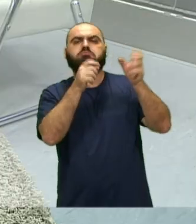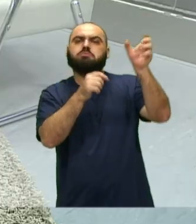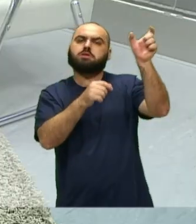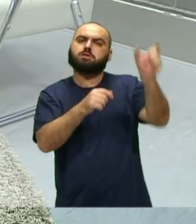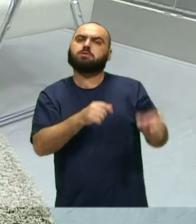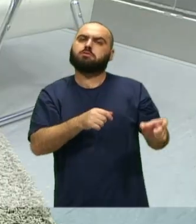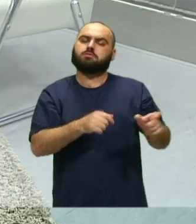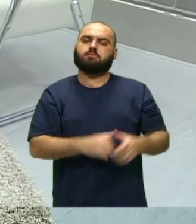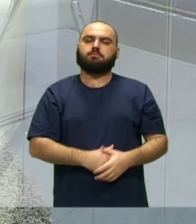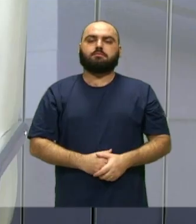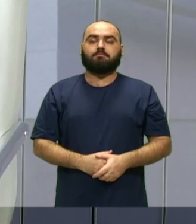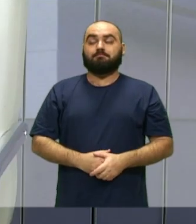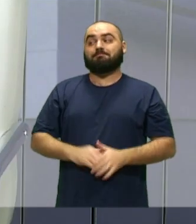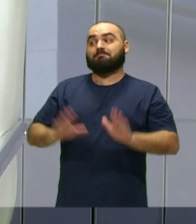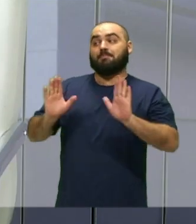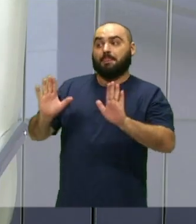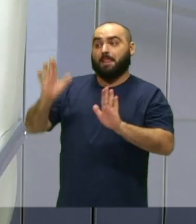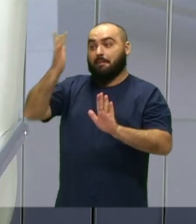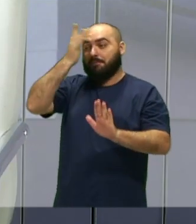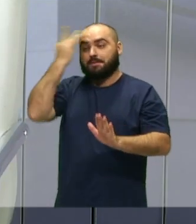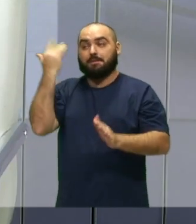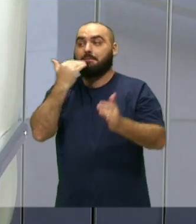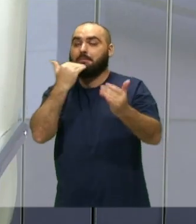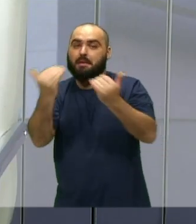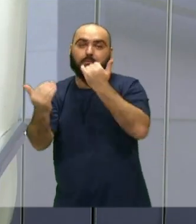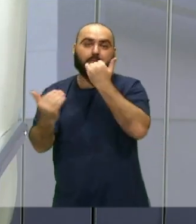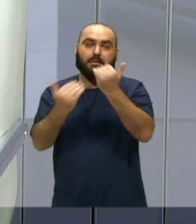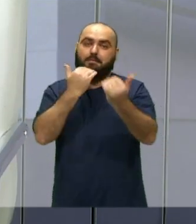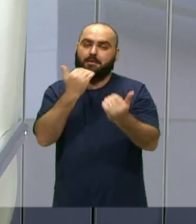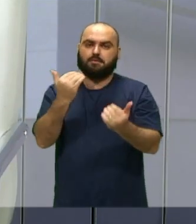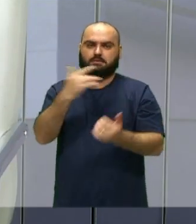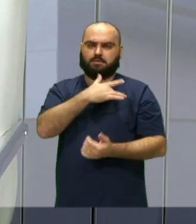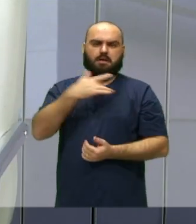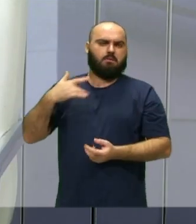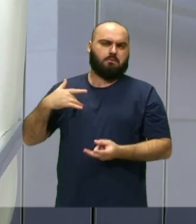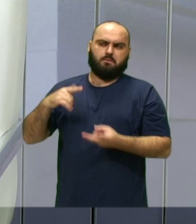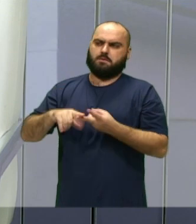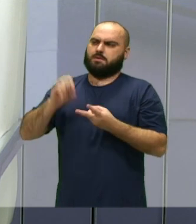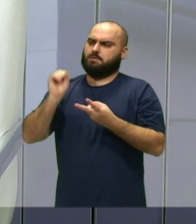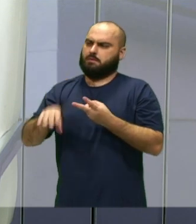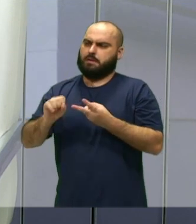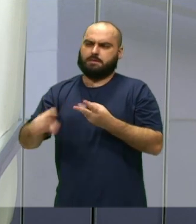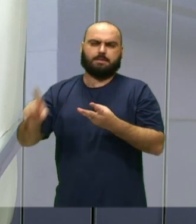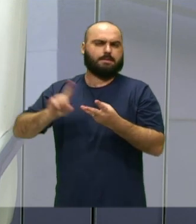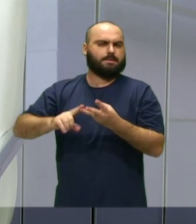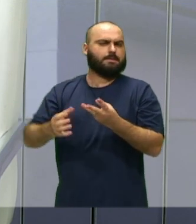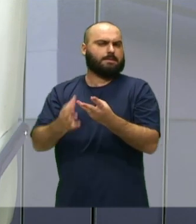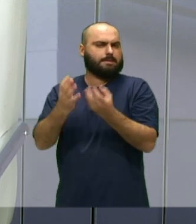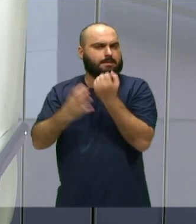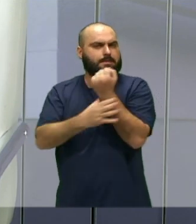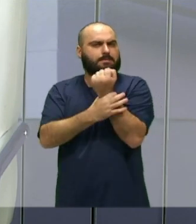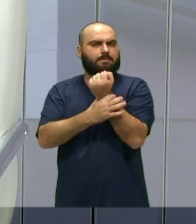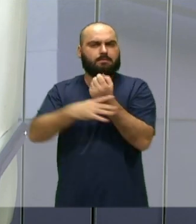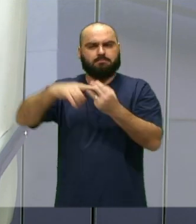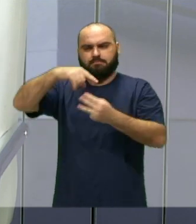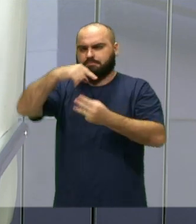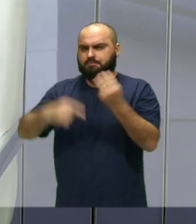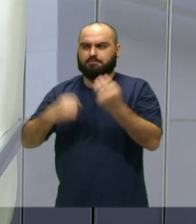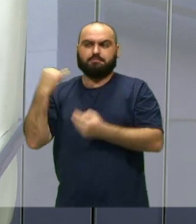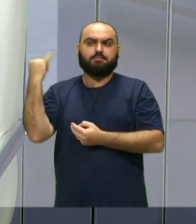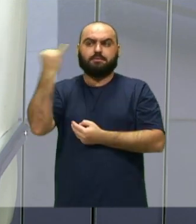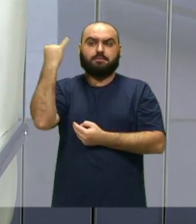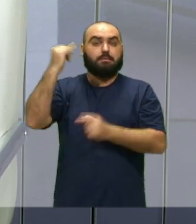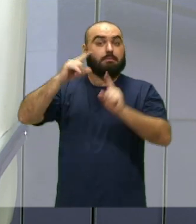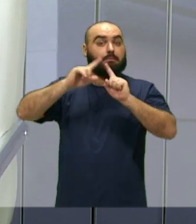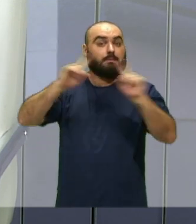do arquivo? É que as pessoas pedem muito, né? E é o tripé mesmo, saúde, educação, segurança, todos eles são importantíssimos, mas o